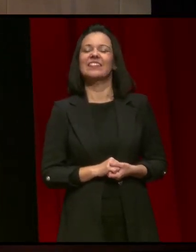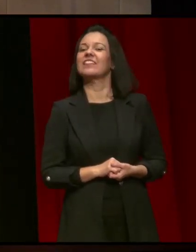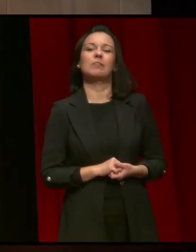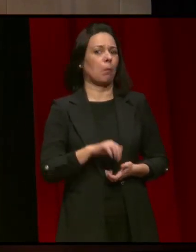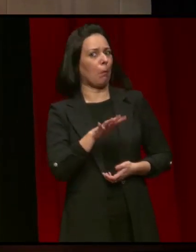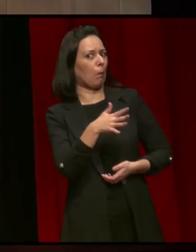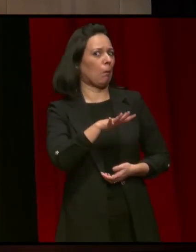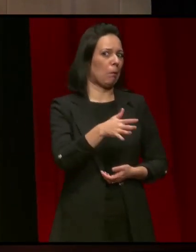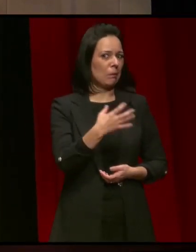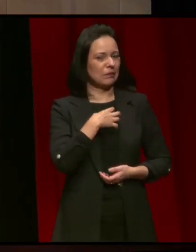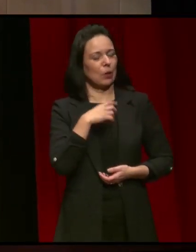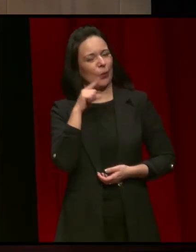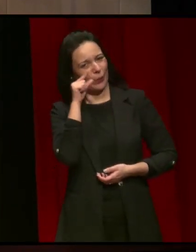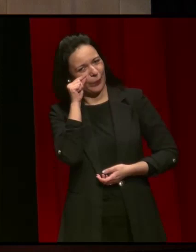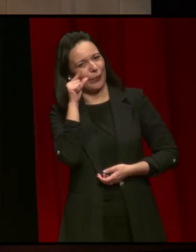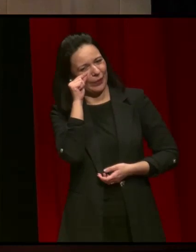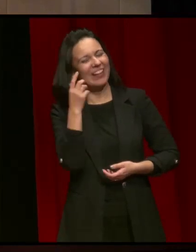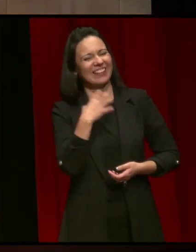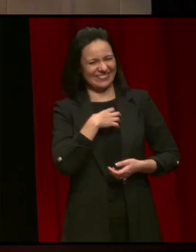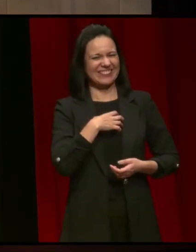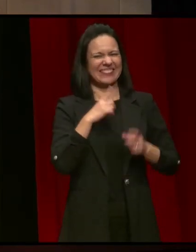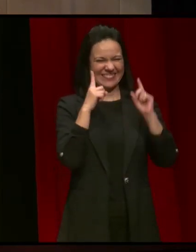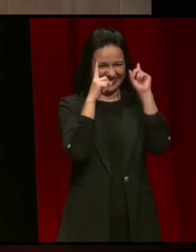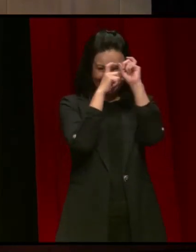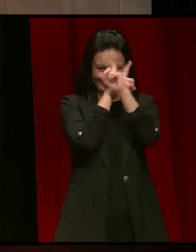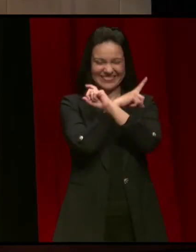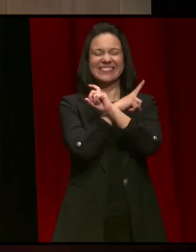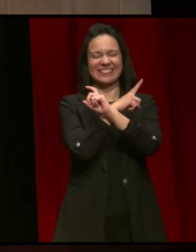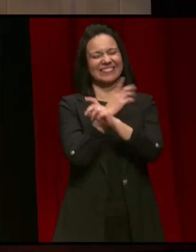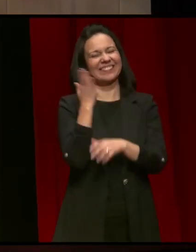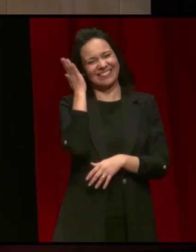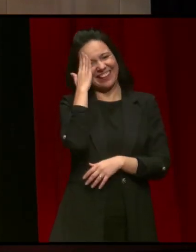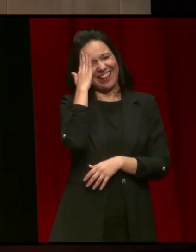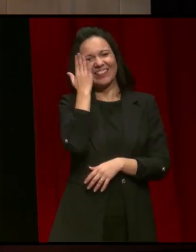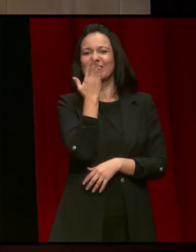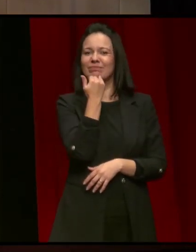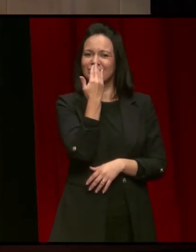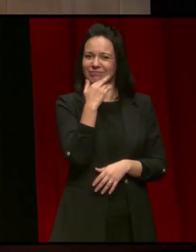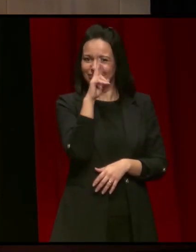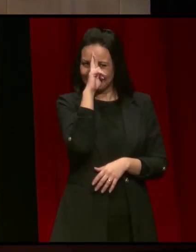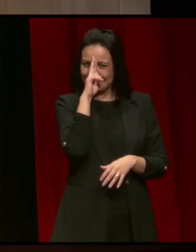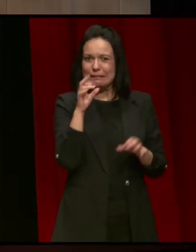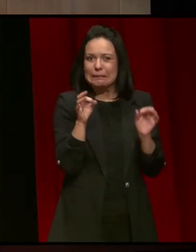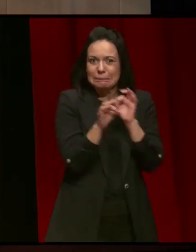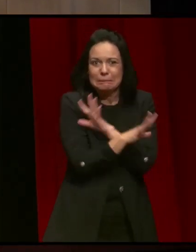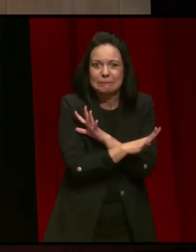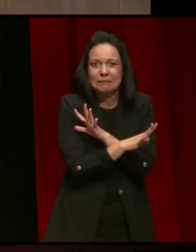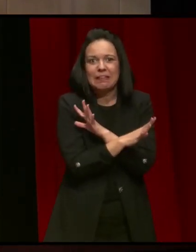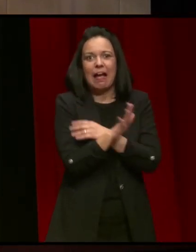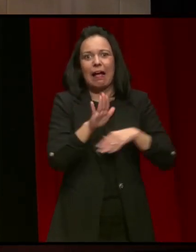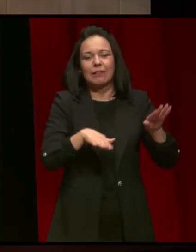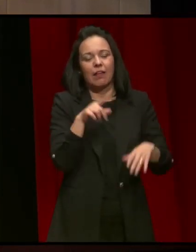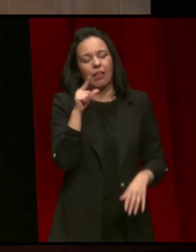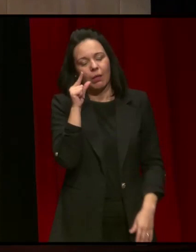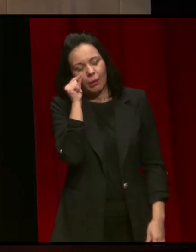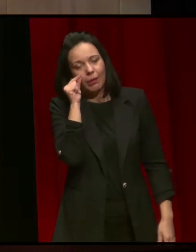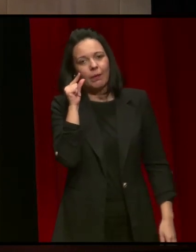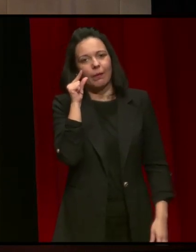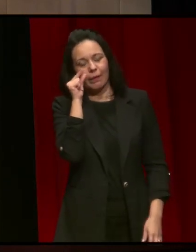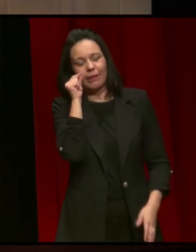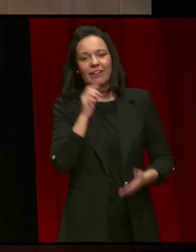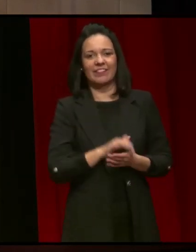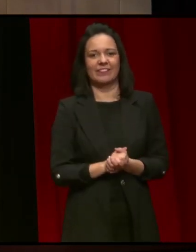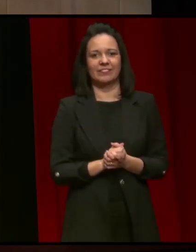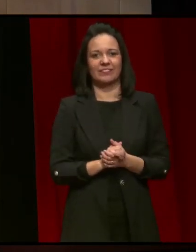É mais ou menos, né? É complicado, rapaz. Depois do almoço é ruim. É ruim, né? Tem que... Eu